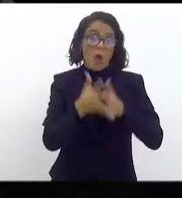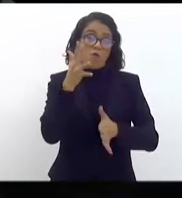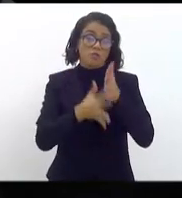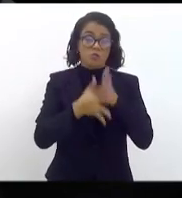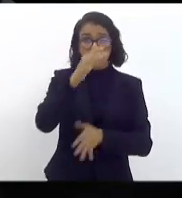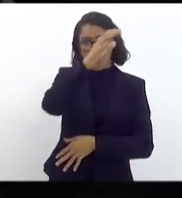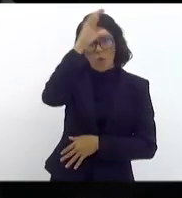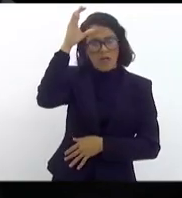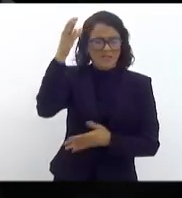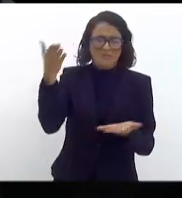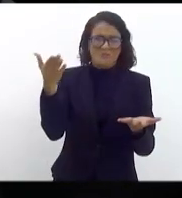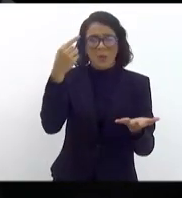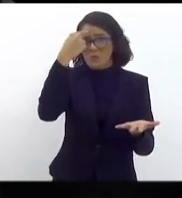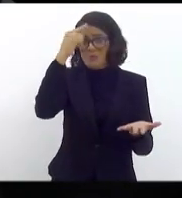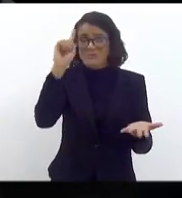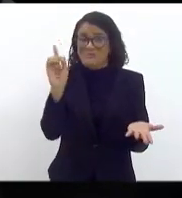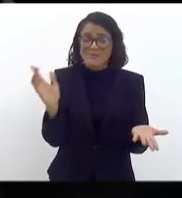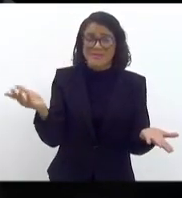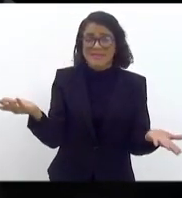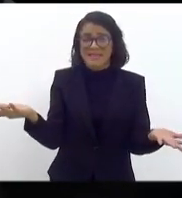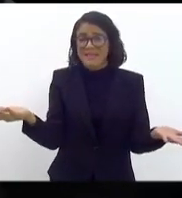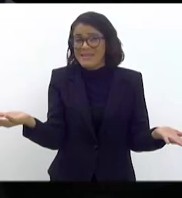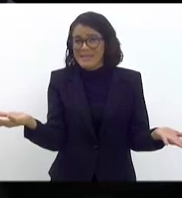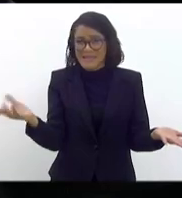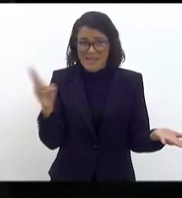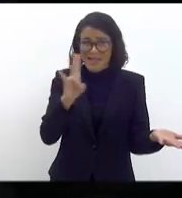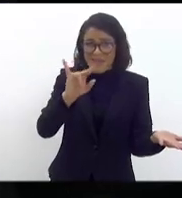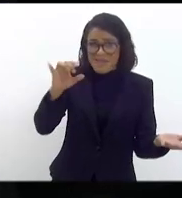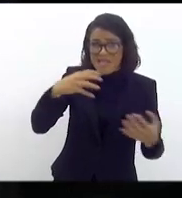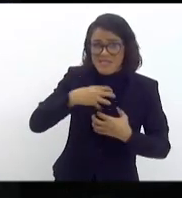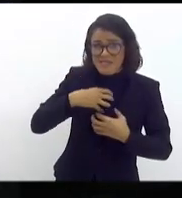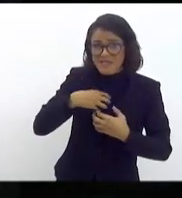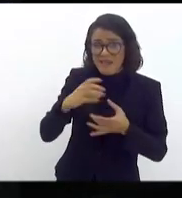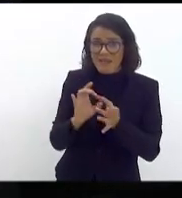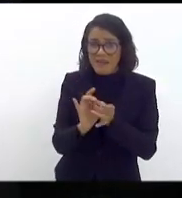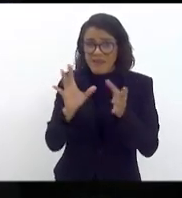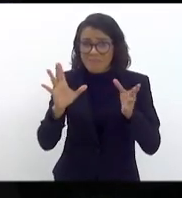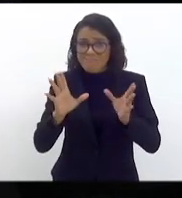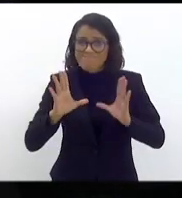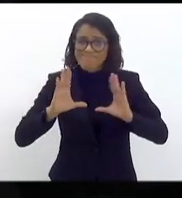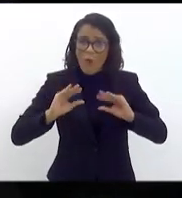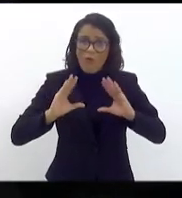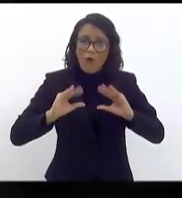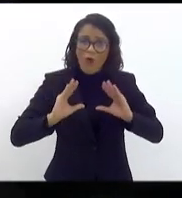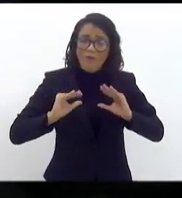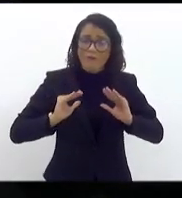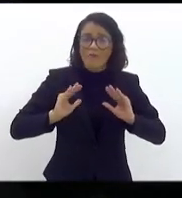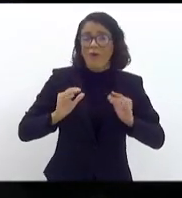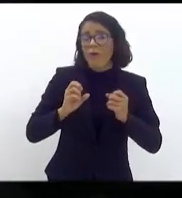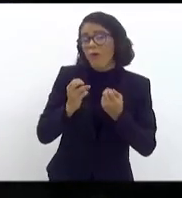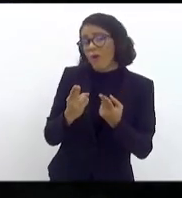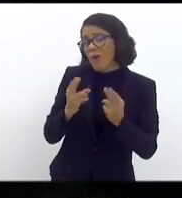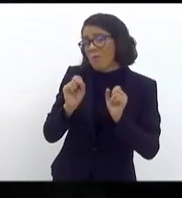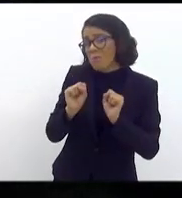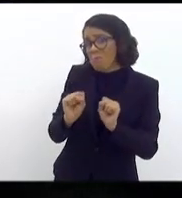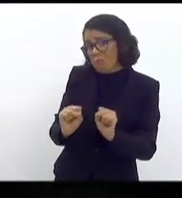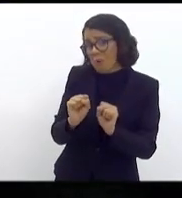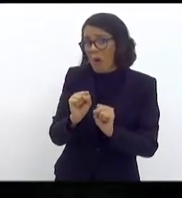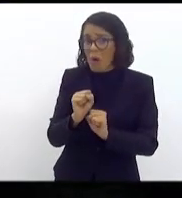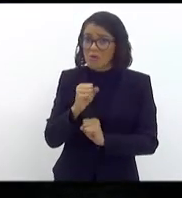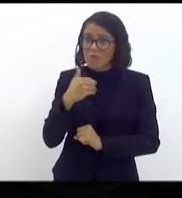cliente, eu não sei se ele vai sentir à vontade ou se ele pode falar